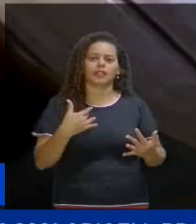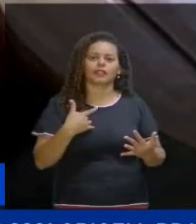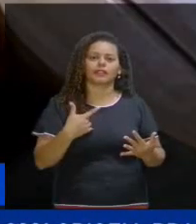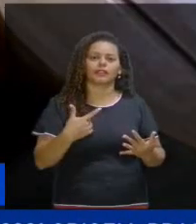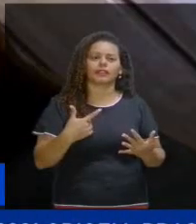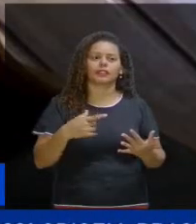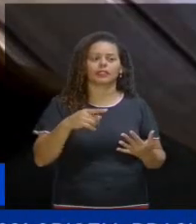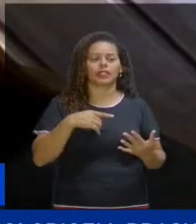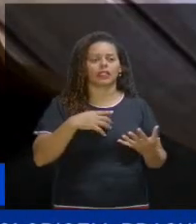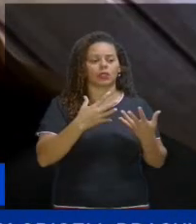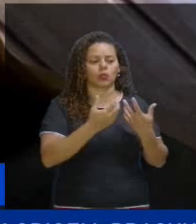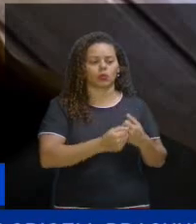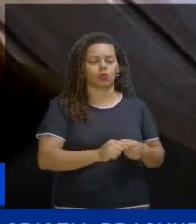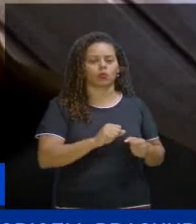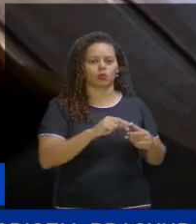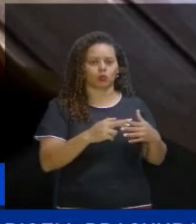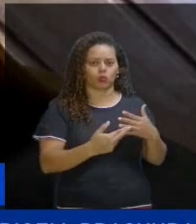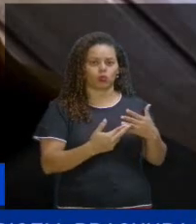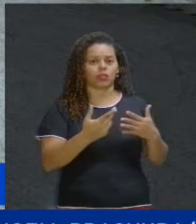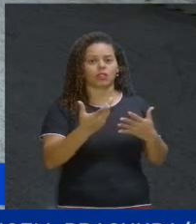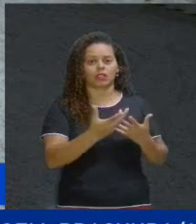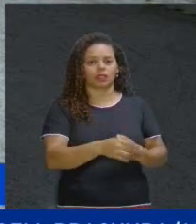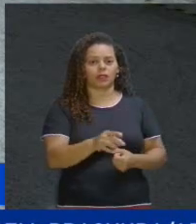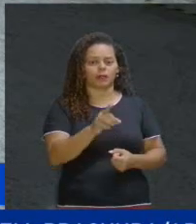no mérito, pelo não provimento. É o relatório.